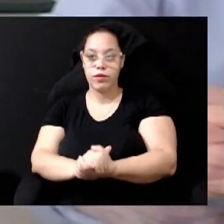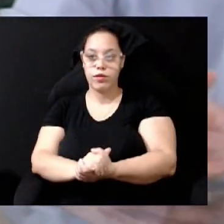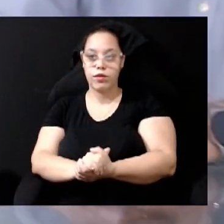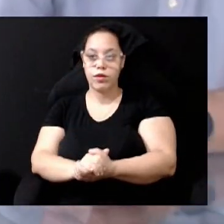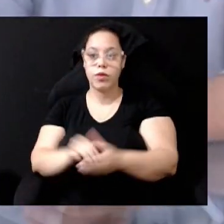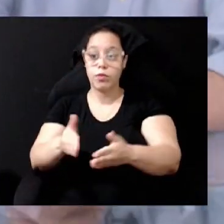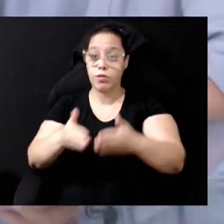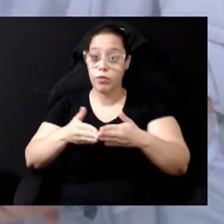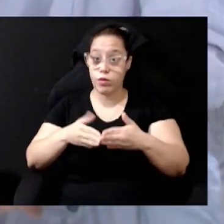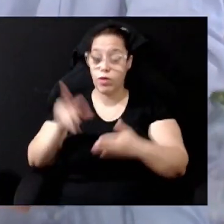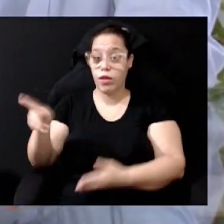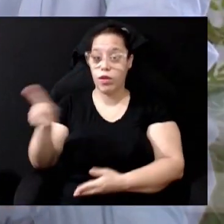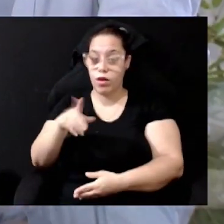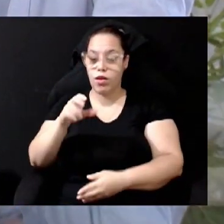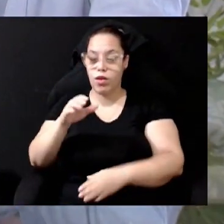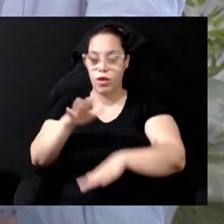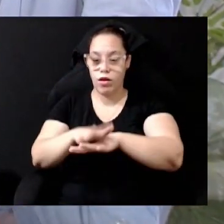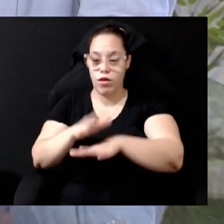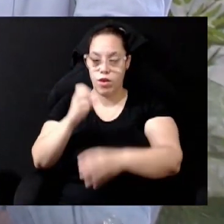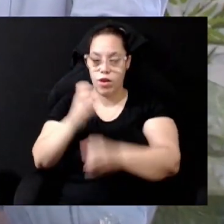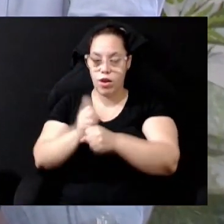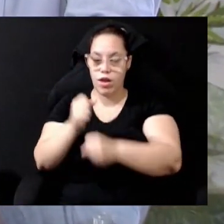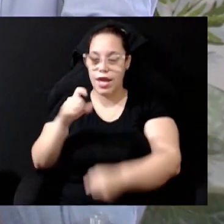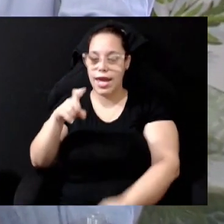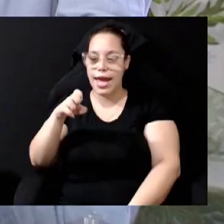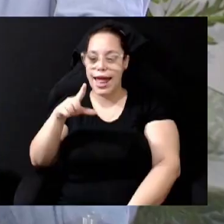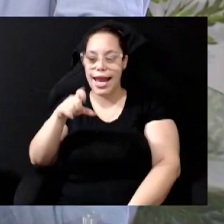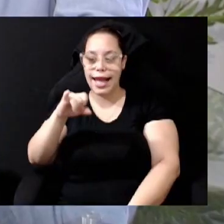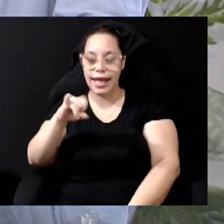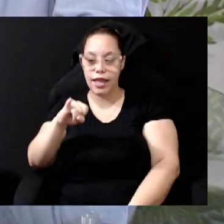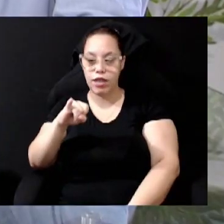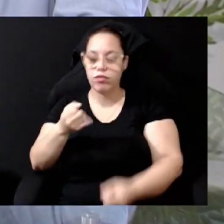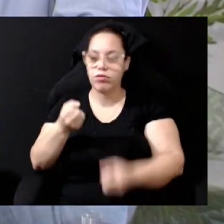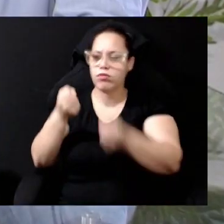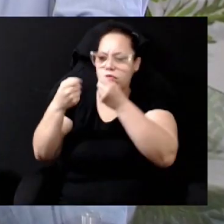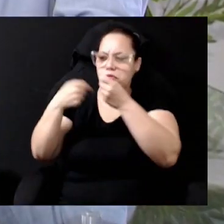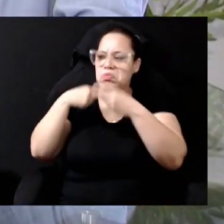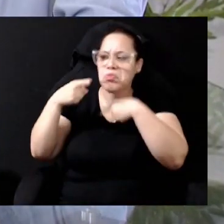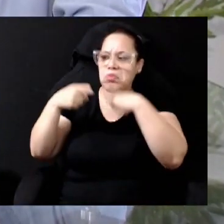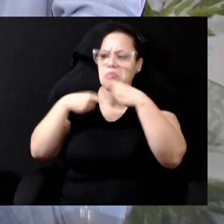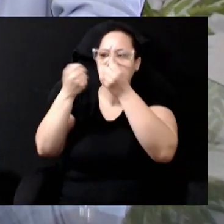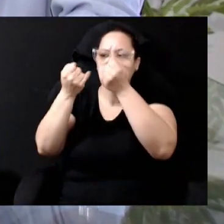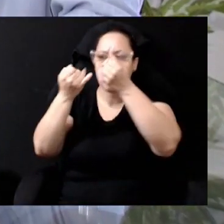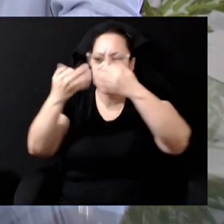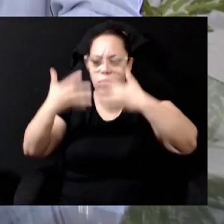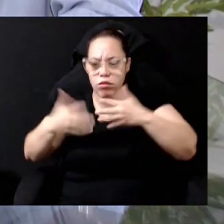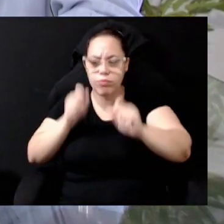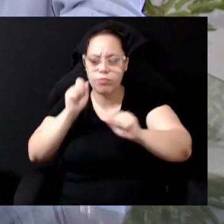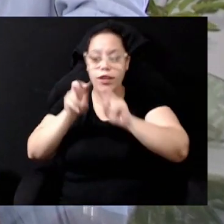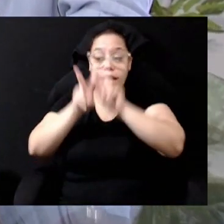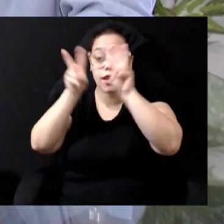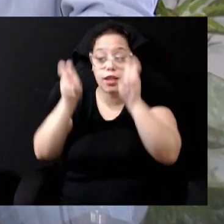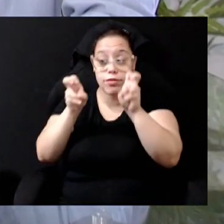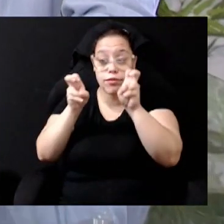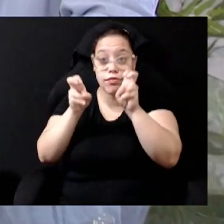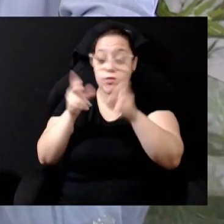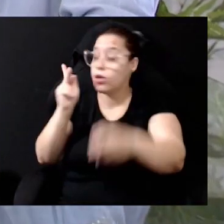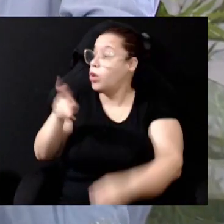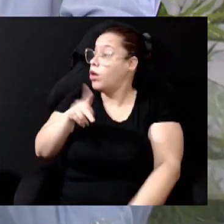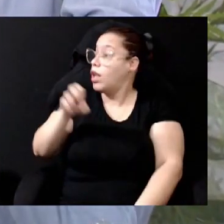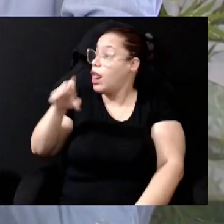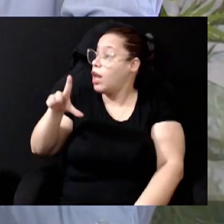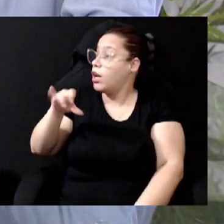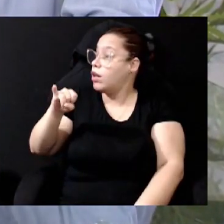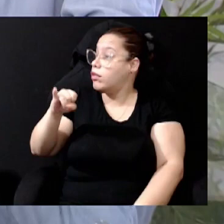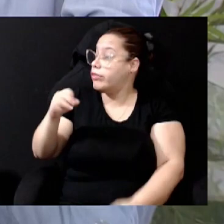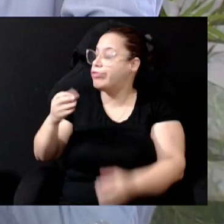professor de Economia Elíboro Chovicius, que vai nos tirar as dúvidas e explicar melhor sobre esse tema. Professor, fim do ano está chegando,